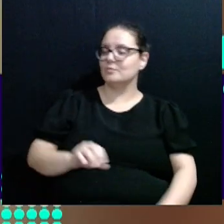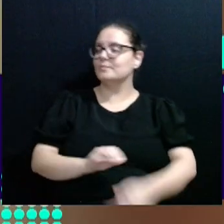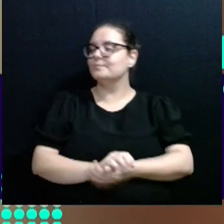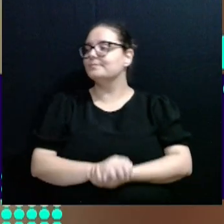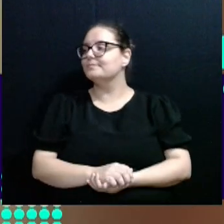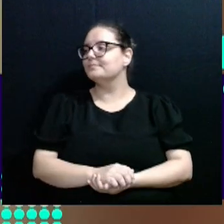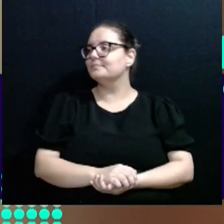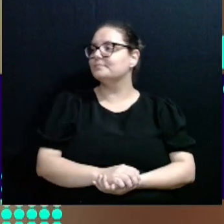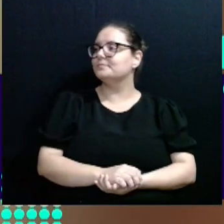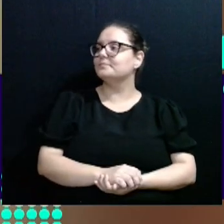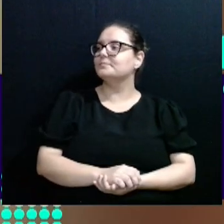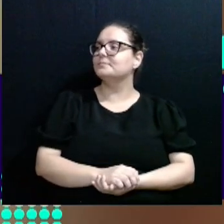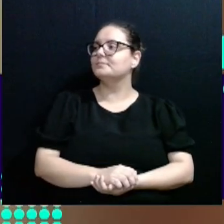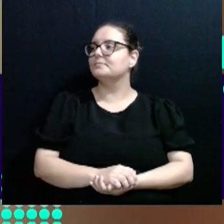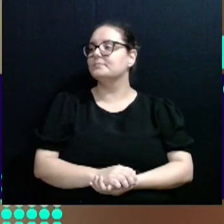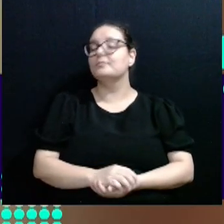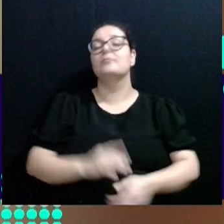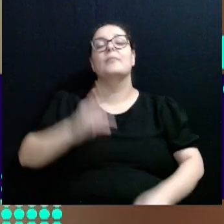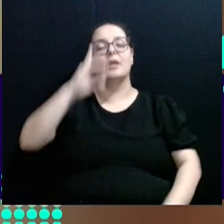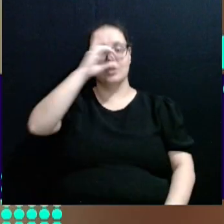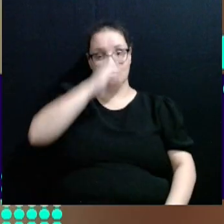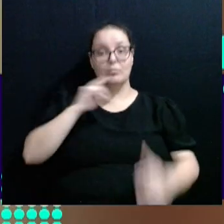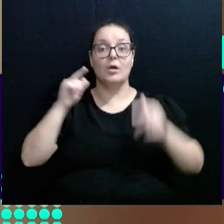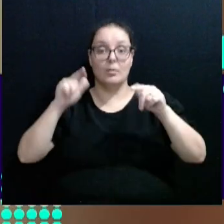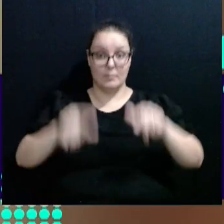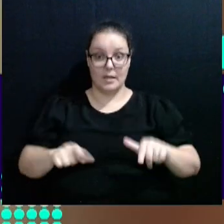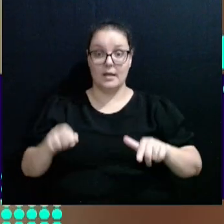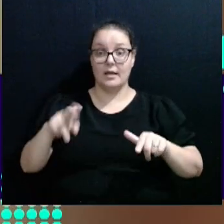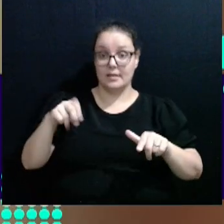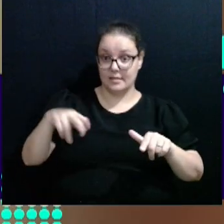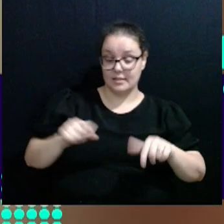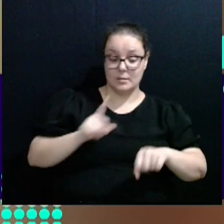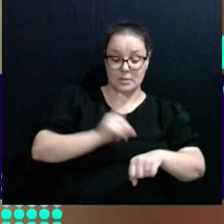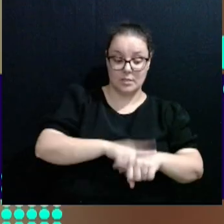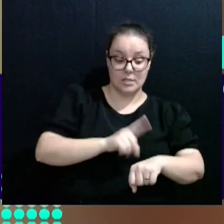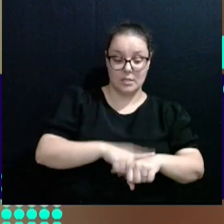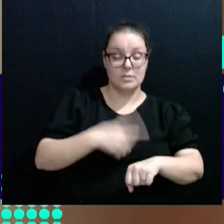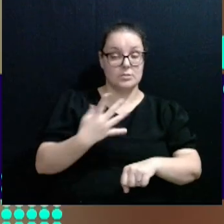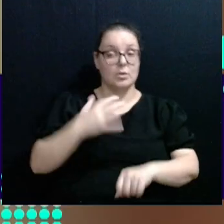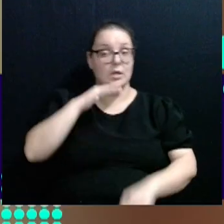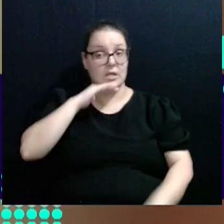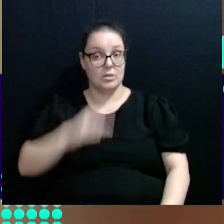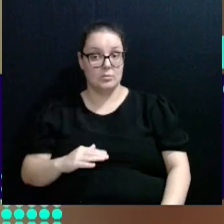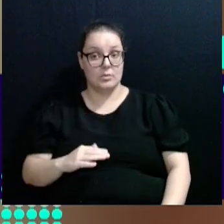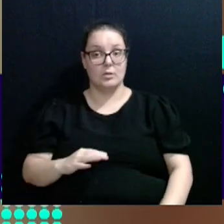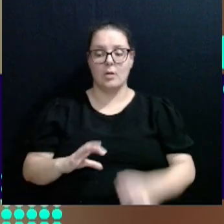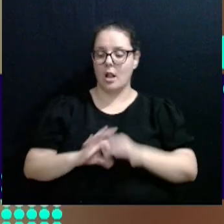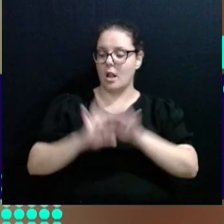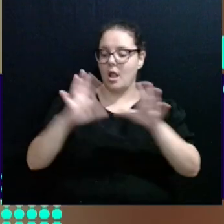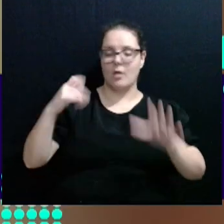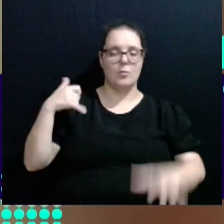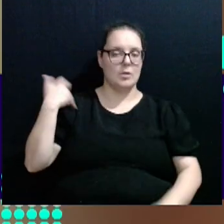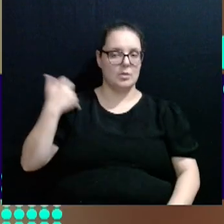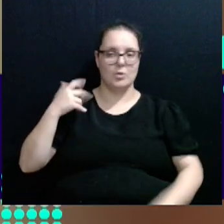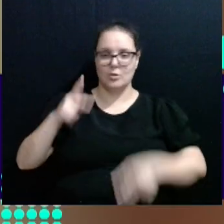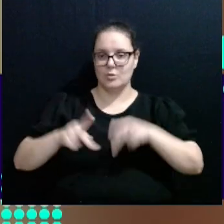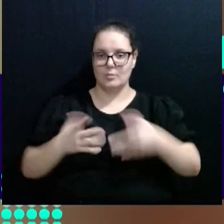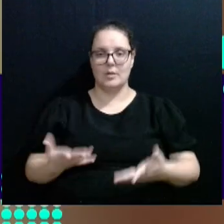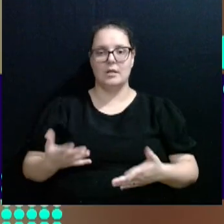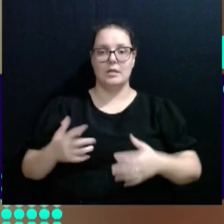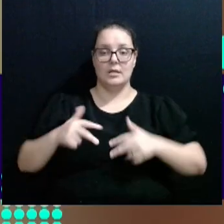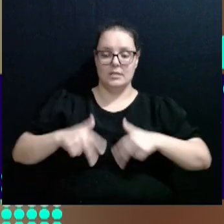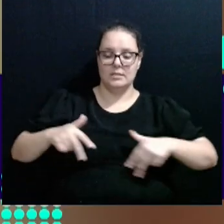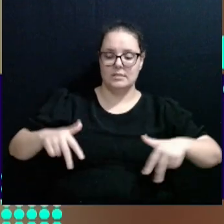No domingo, no Espaço Arena, a partir das 4 da tarde, com classificação livre, tem Cirandando, com o movimento